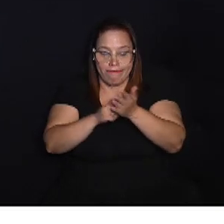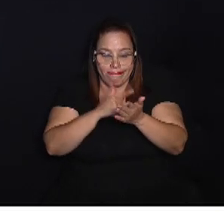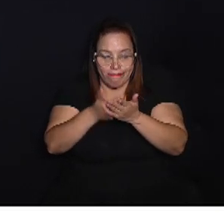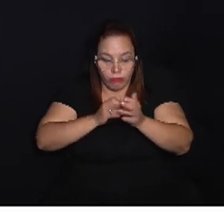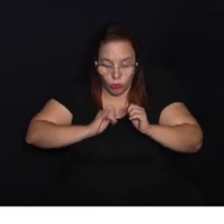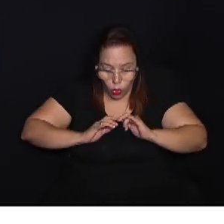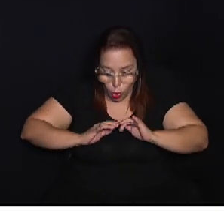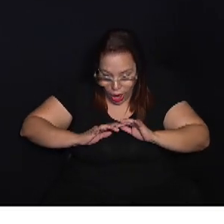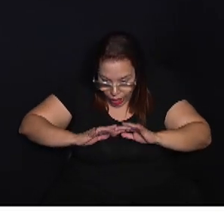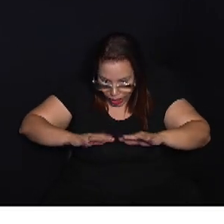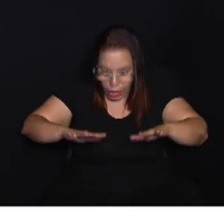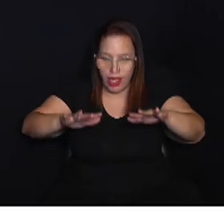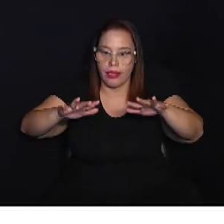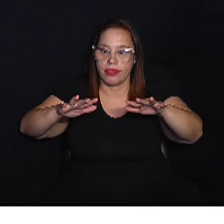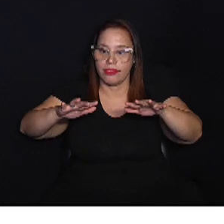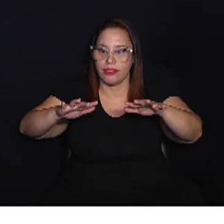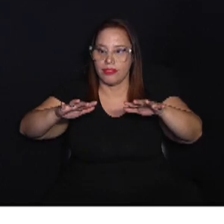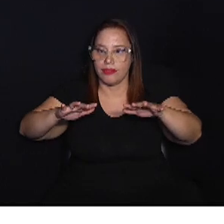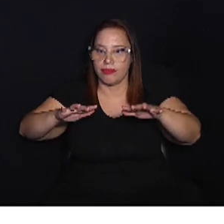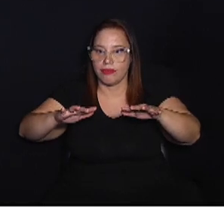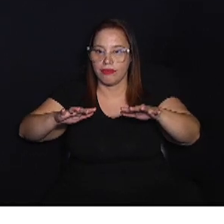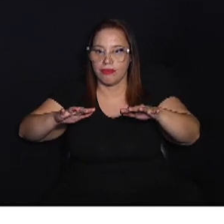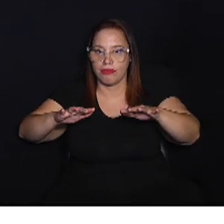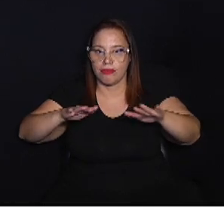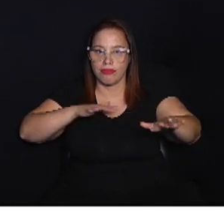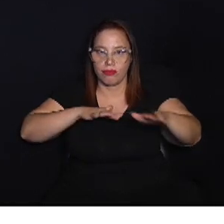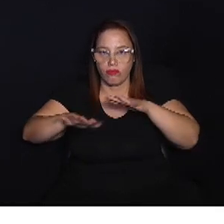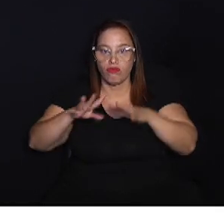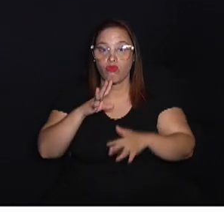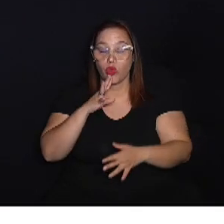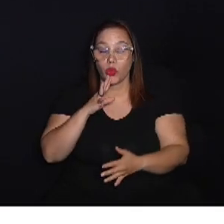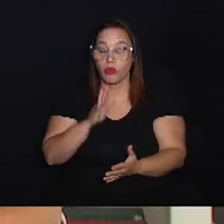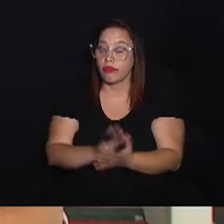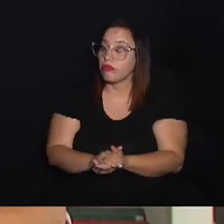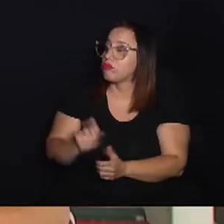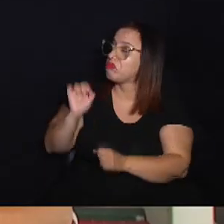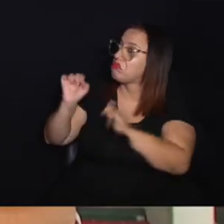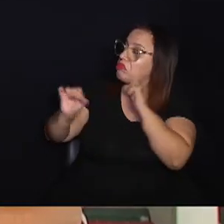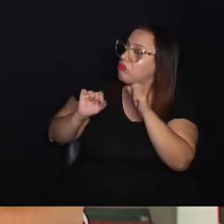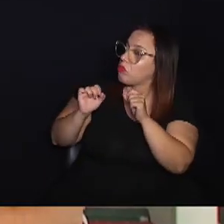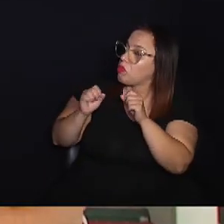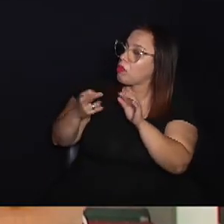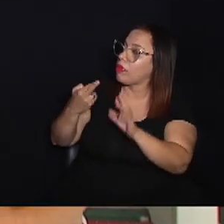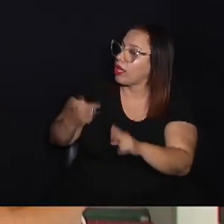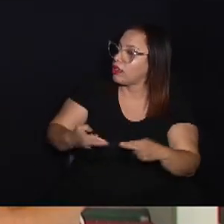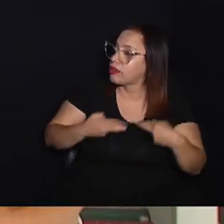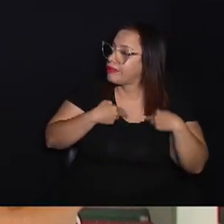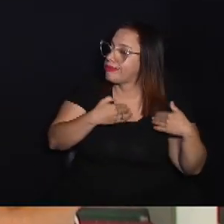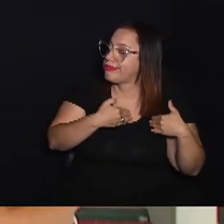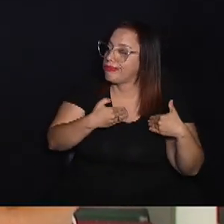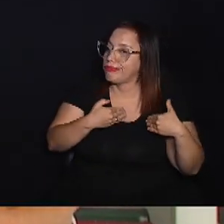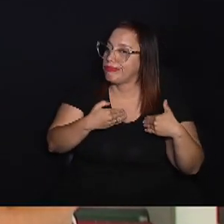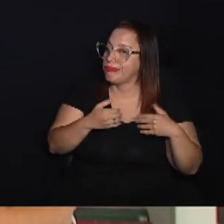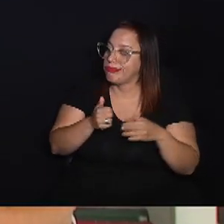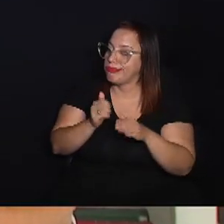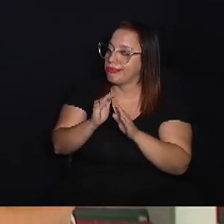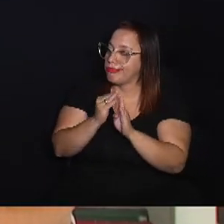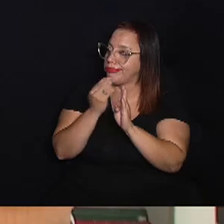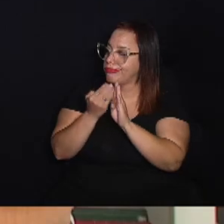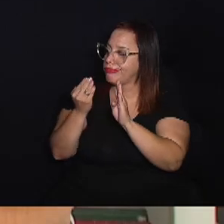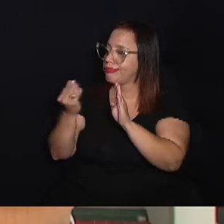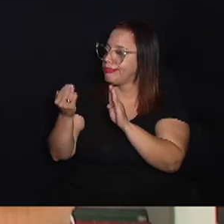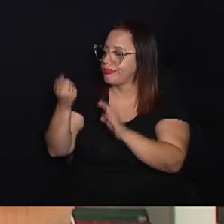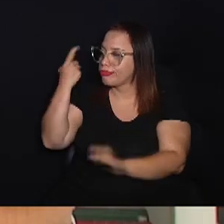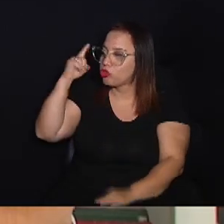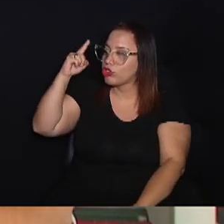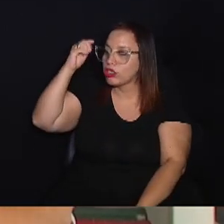literatura na área do conhecimento. E quais as responsabilidades do bibliotecário no dia